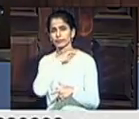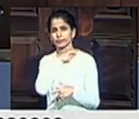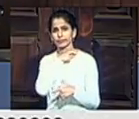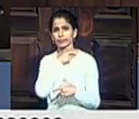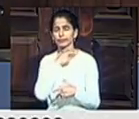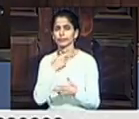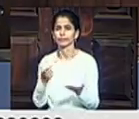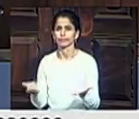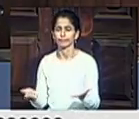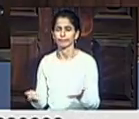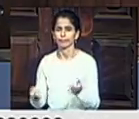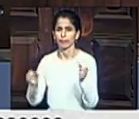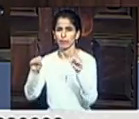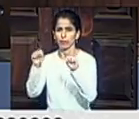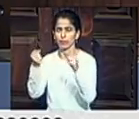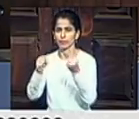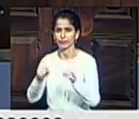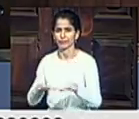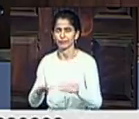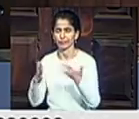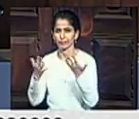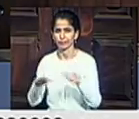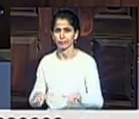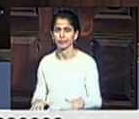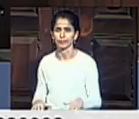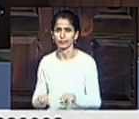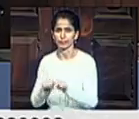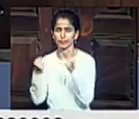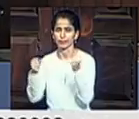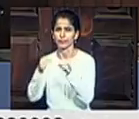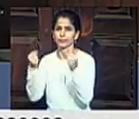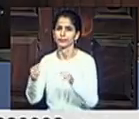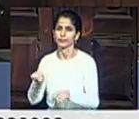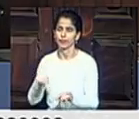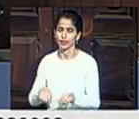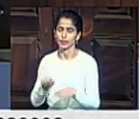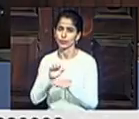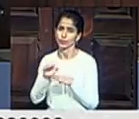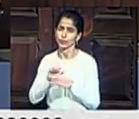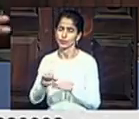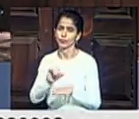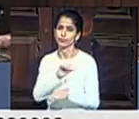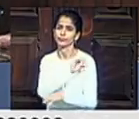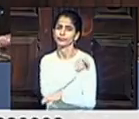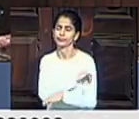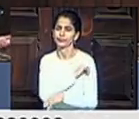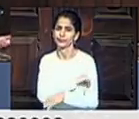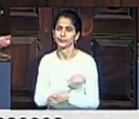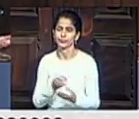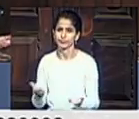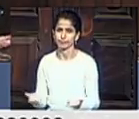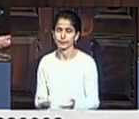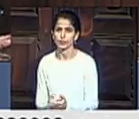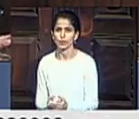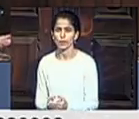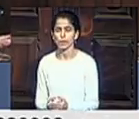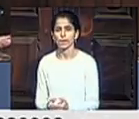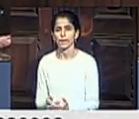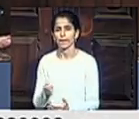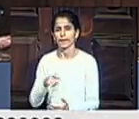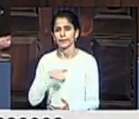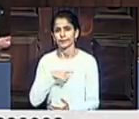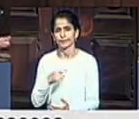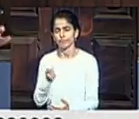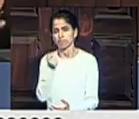pelo buraco que foi enterrado o Estado do Rio de Janeiro. Poucos são os deputados aqui dentro